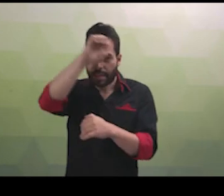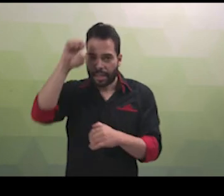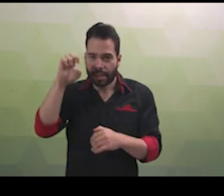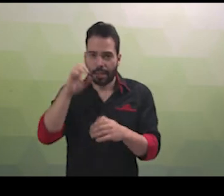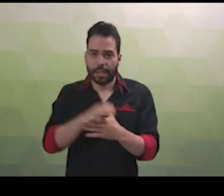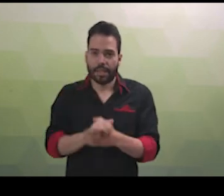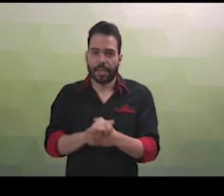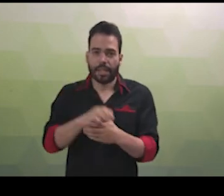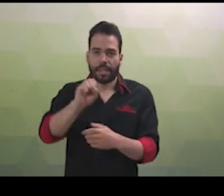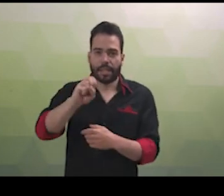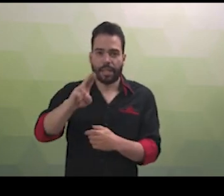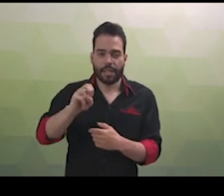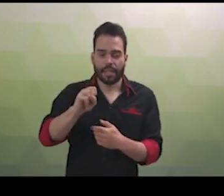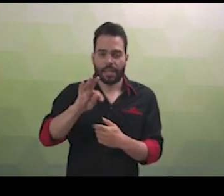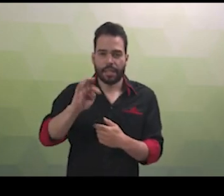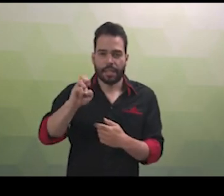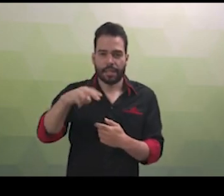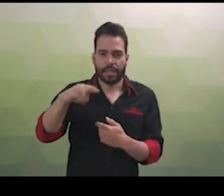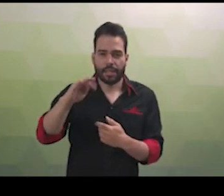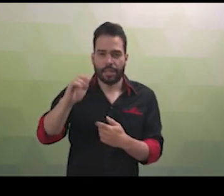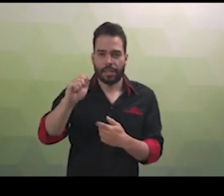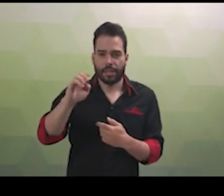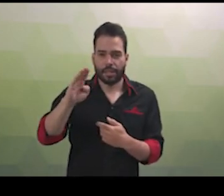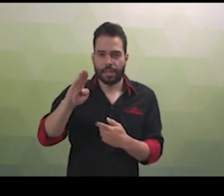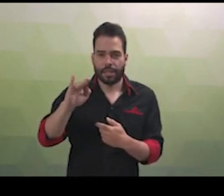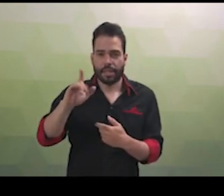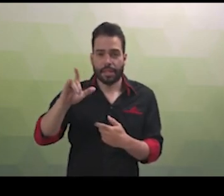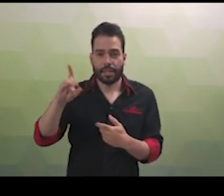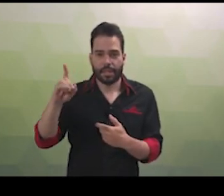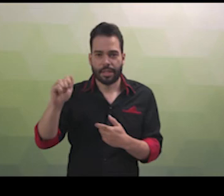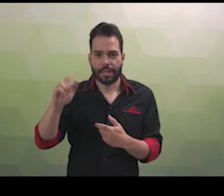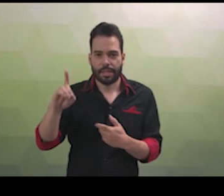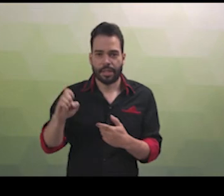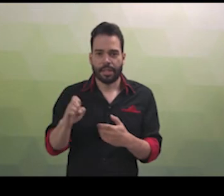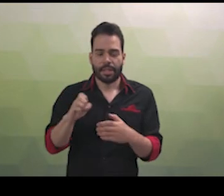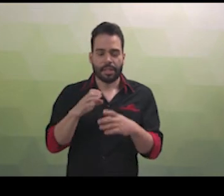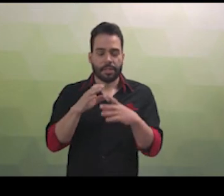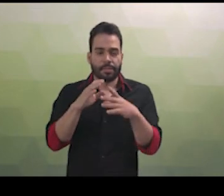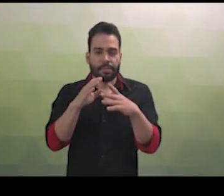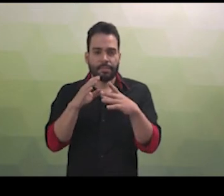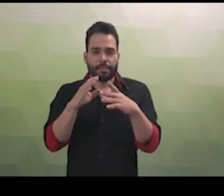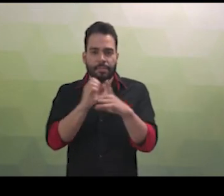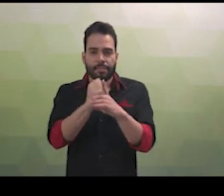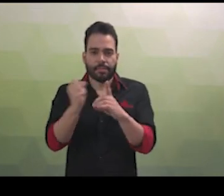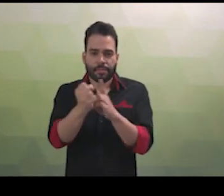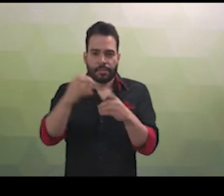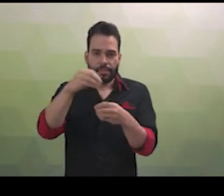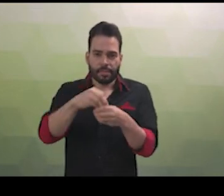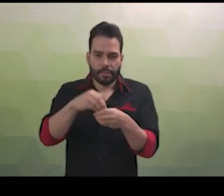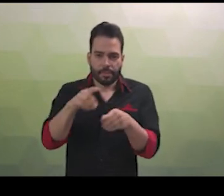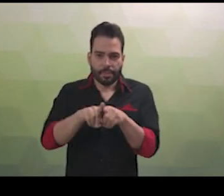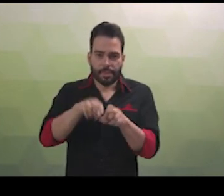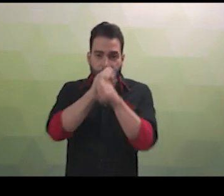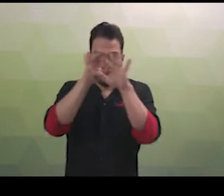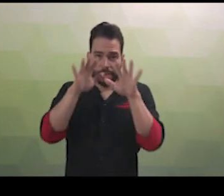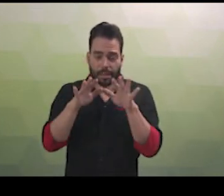sustentabilidade, inclusão social, inovação e transparência. Quando falamos de inclusão social, trazemos em mente as